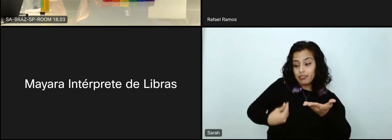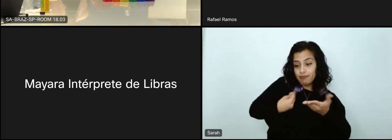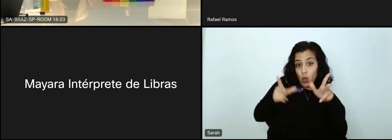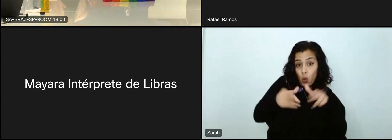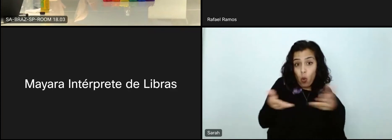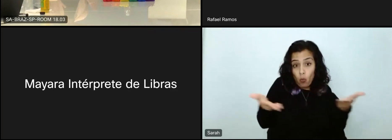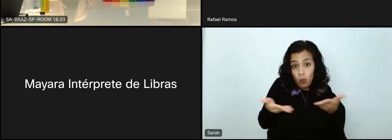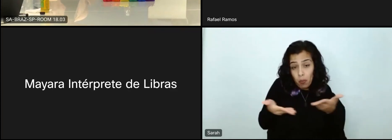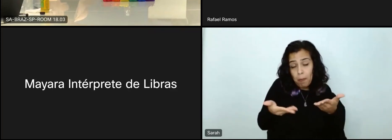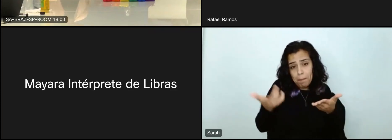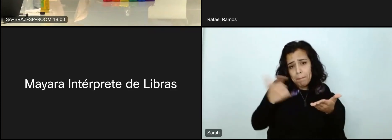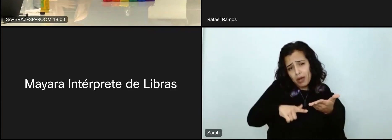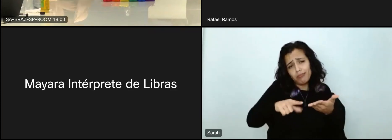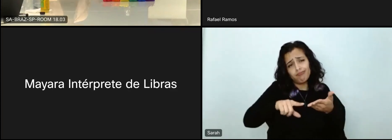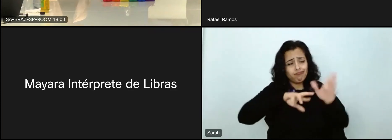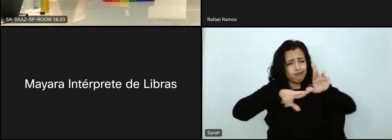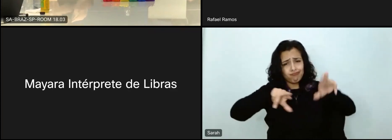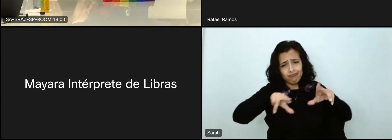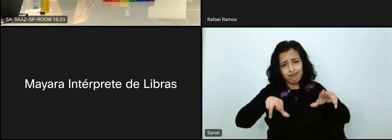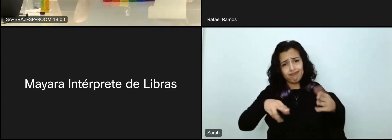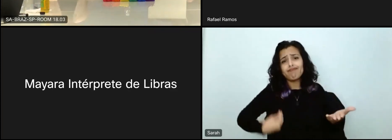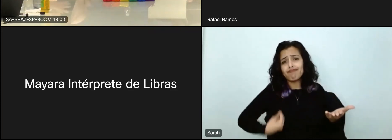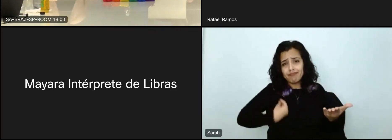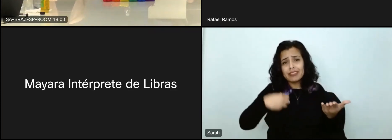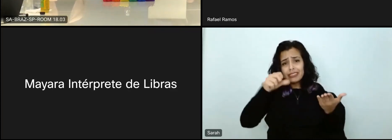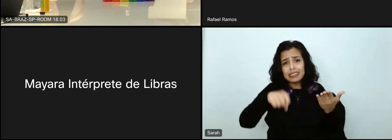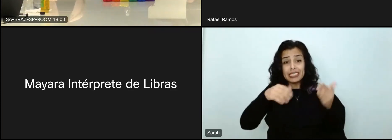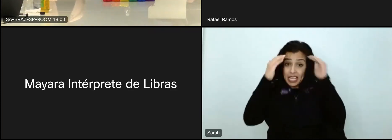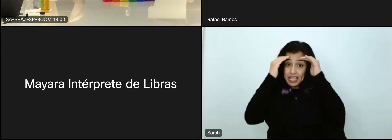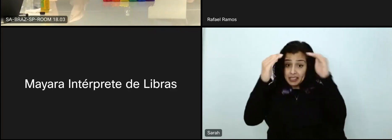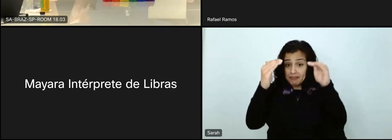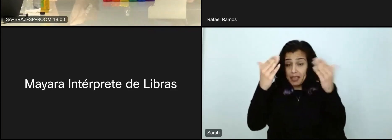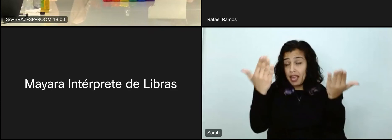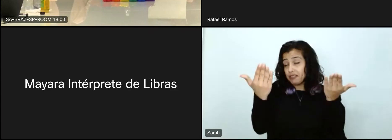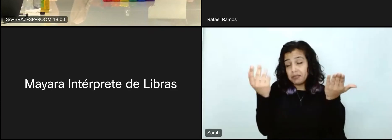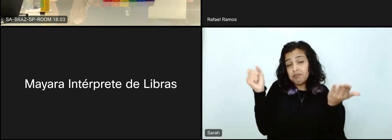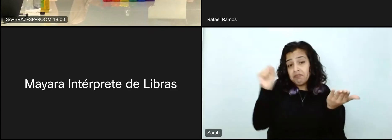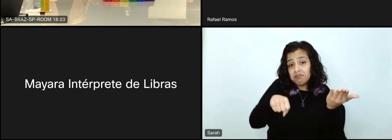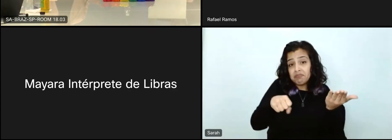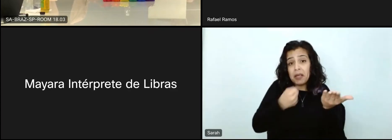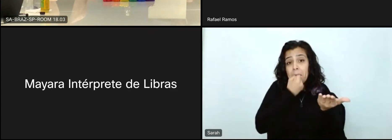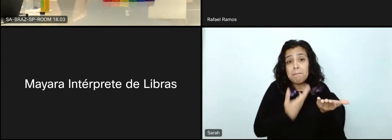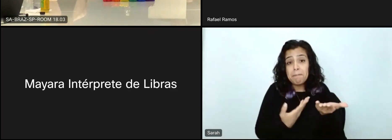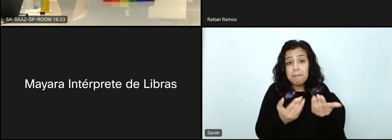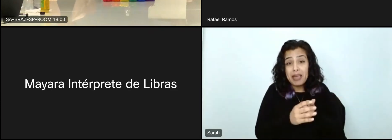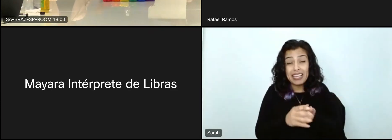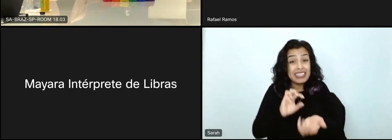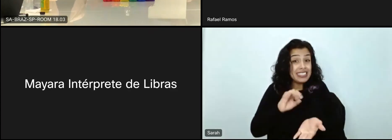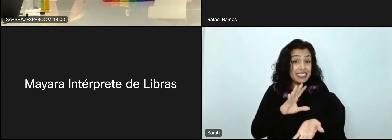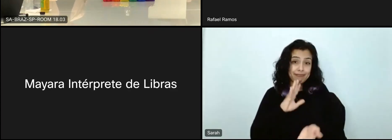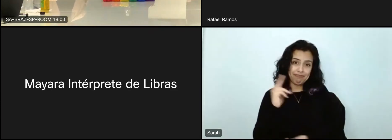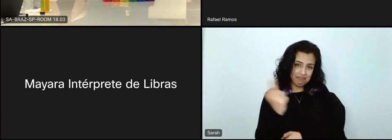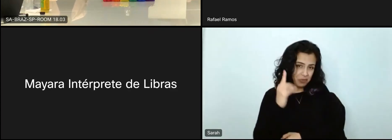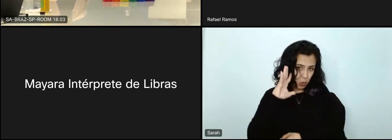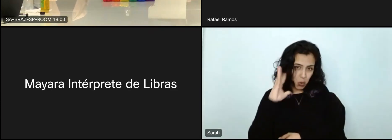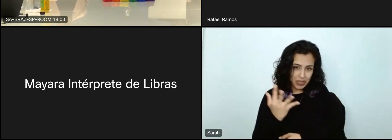a diversidade existe, é respeitada e a gente consegue ficar muito bem com isso, né? Enquanto isso não acontece, a gente tem tra bastante